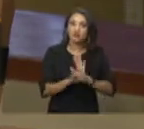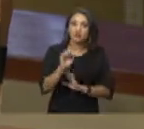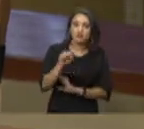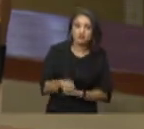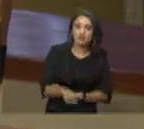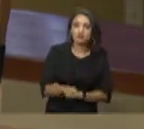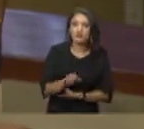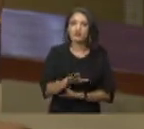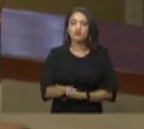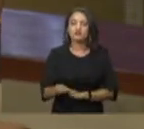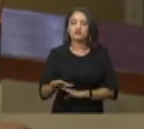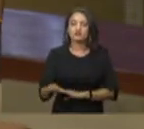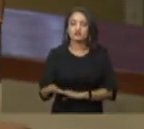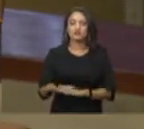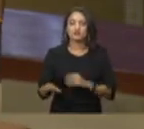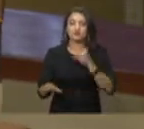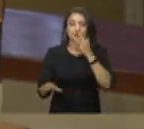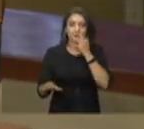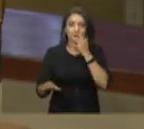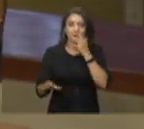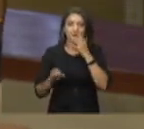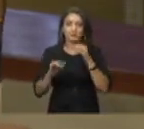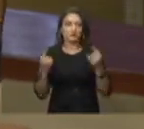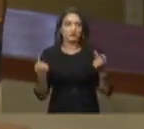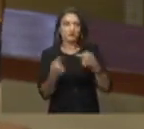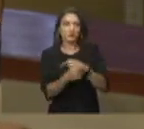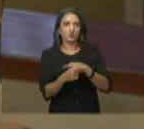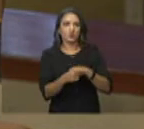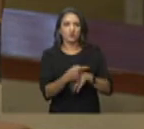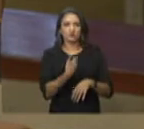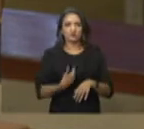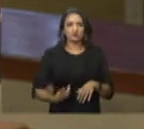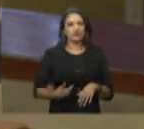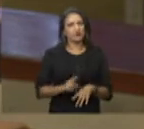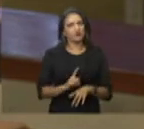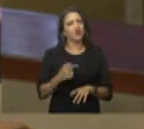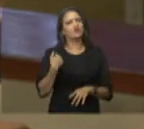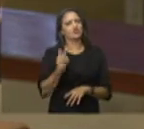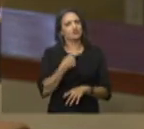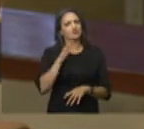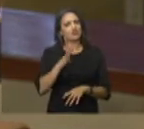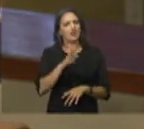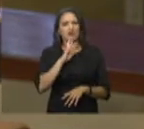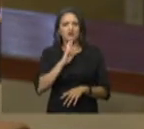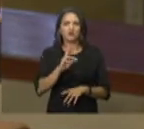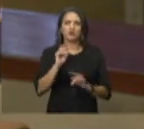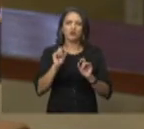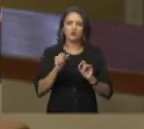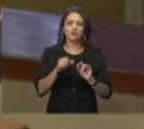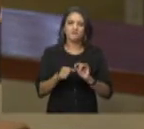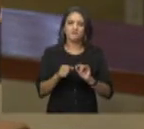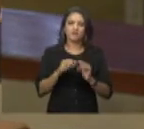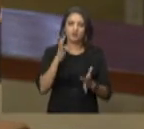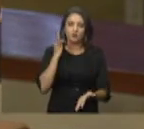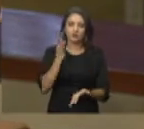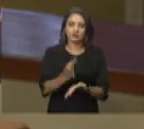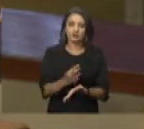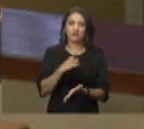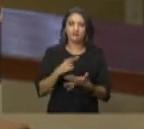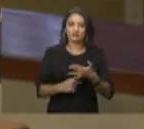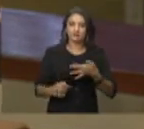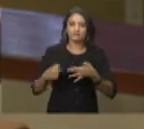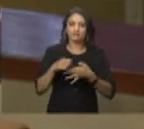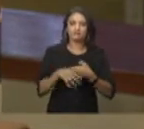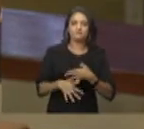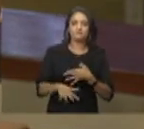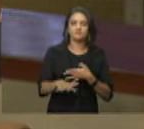é oponível ao estado e aí eu acho que nós respondemos a tese que foi submetida a repercussão